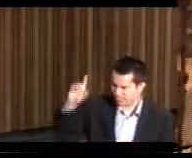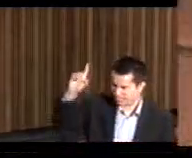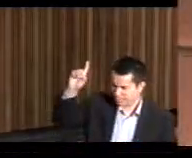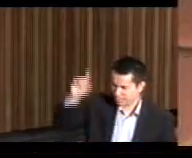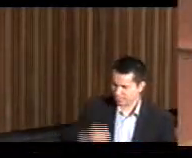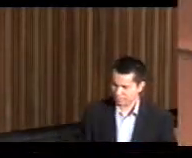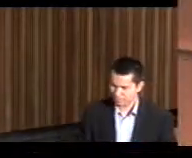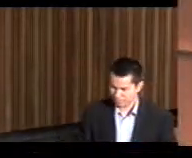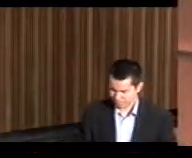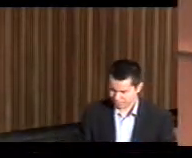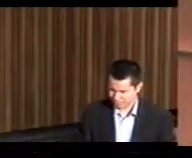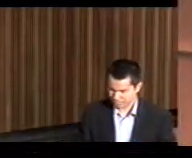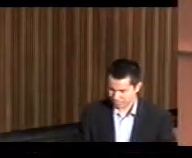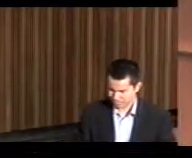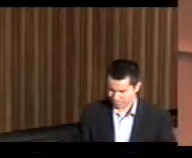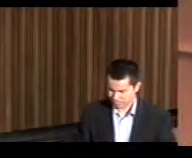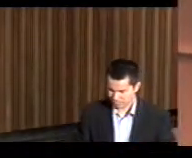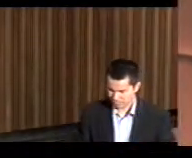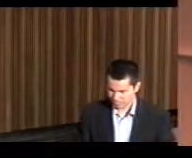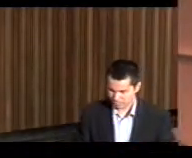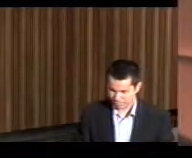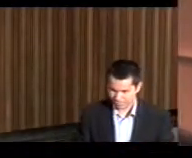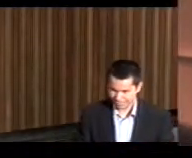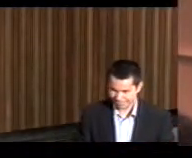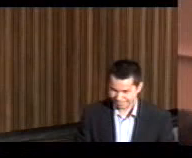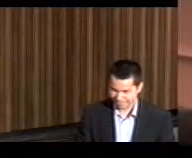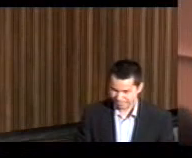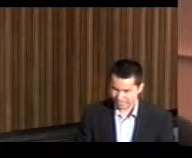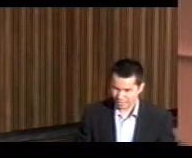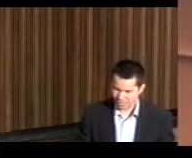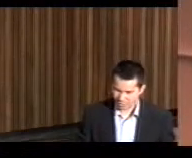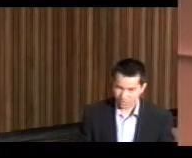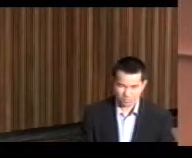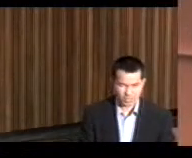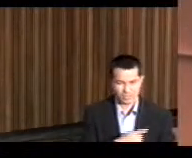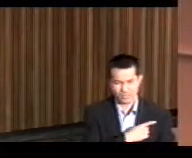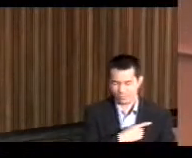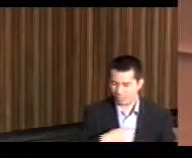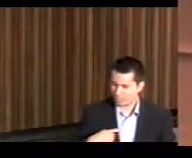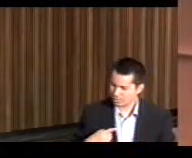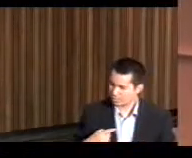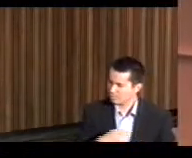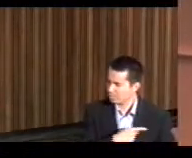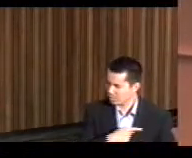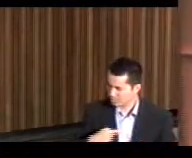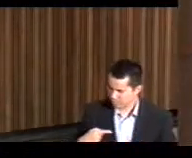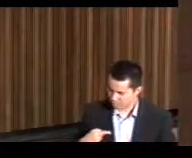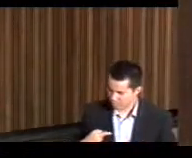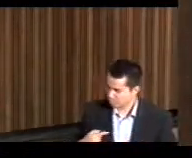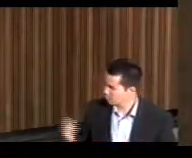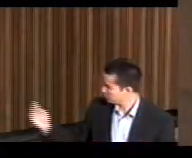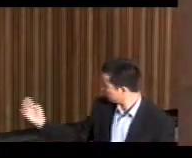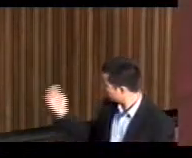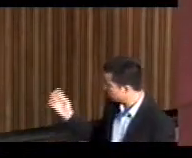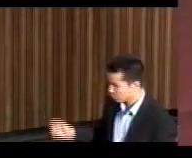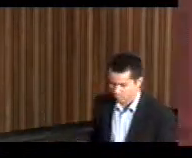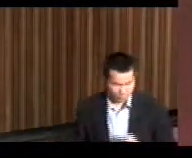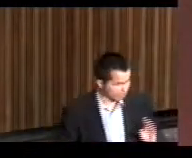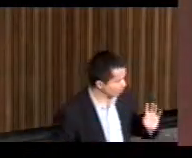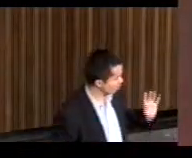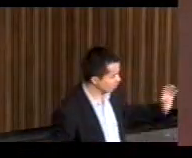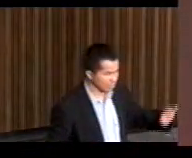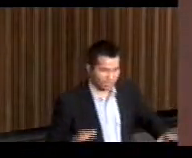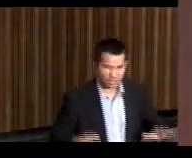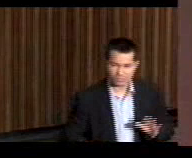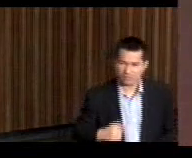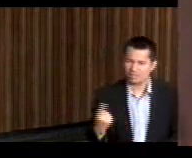Eu queria convidar todos os pastores para virem aqui à frente, todos os diáconos para virem aqui à frente agora. Sabe por quê? Às vezes a gente está vivendo